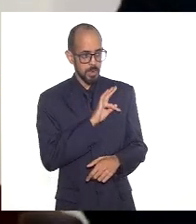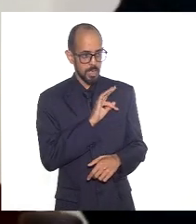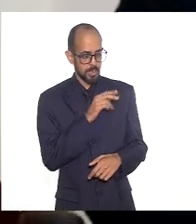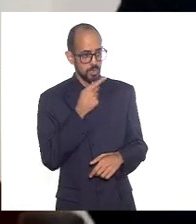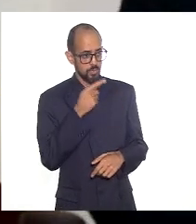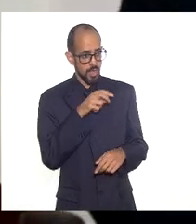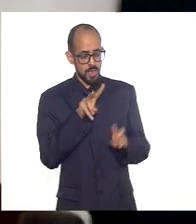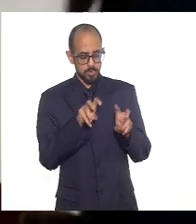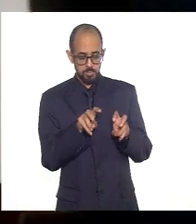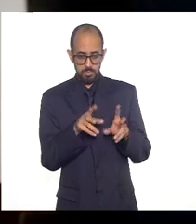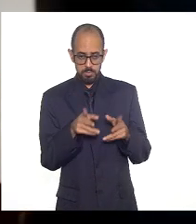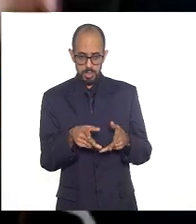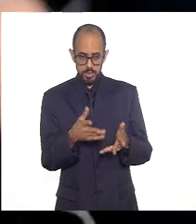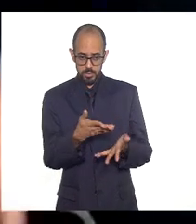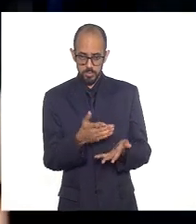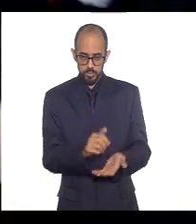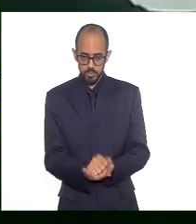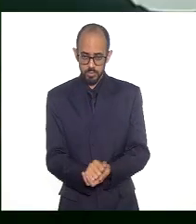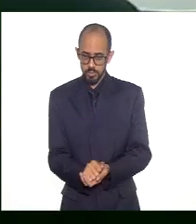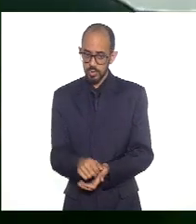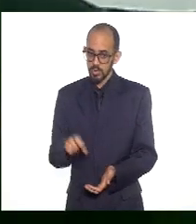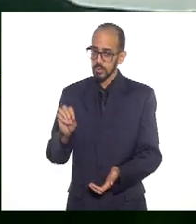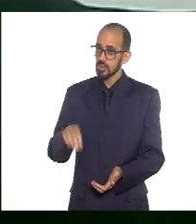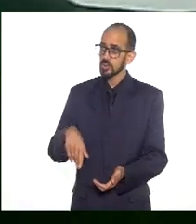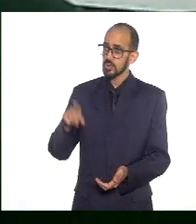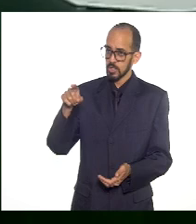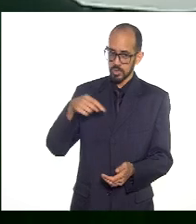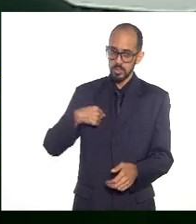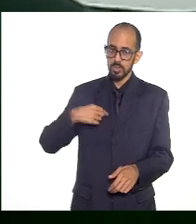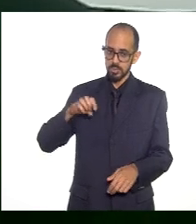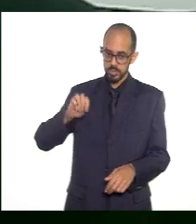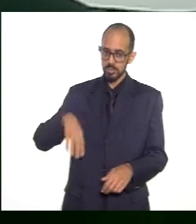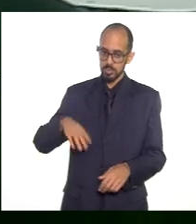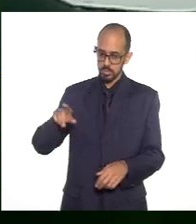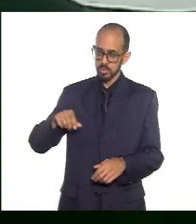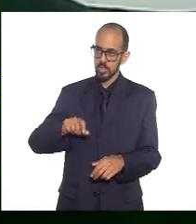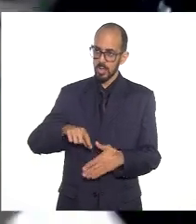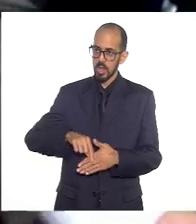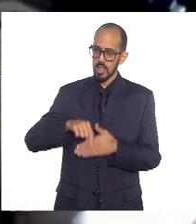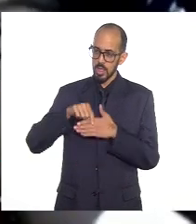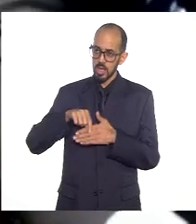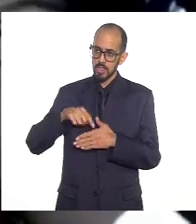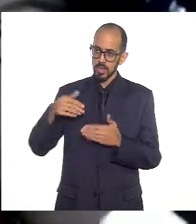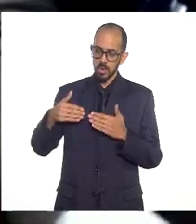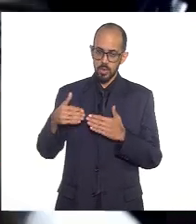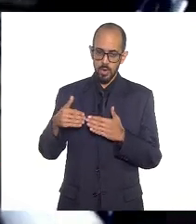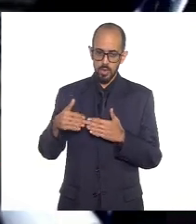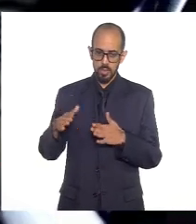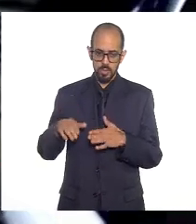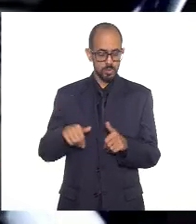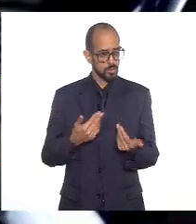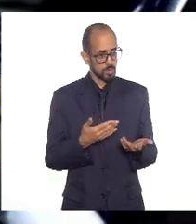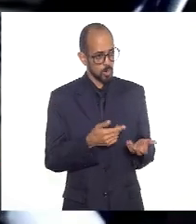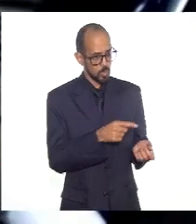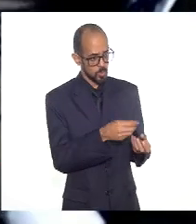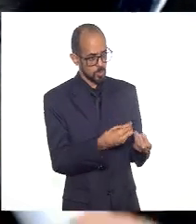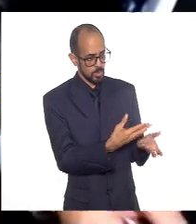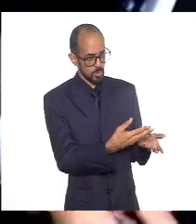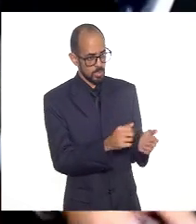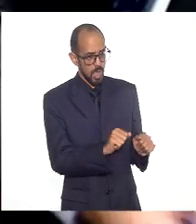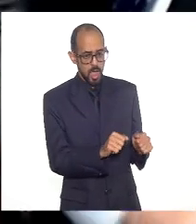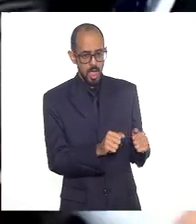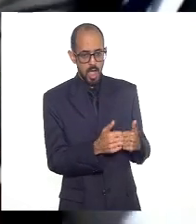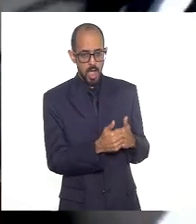esse tema. É isso, deputada Marta? Qual é esse projeto, presidente? A liderança. Então, a gente traz o projeto para a pauta e dá coautoria para a deputada